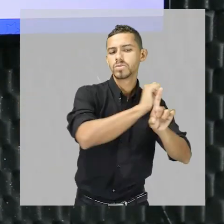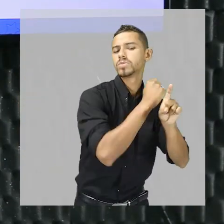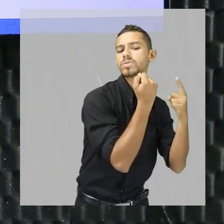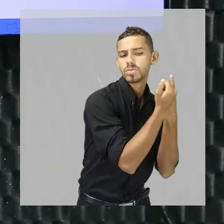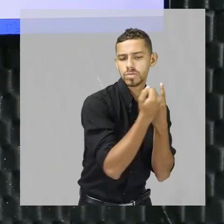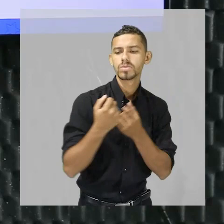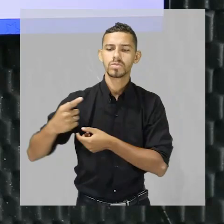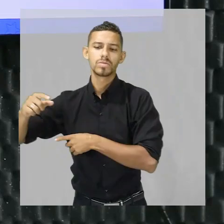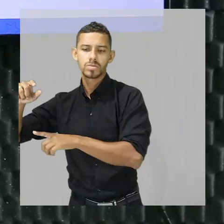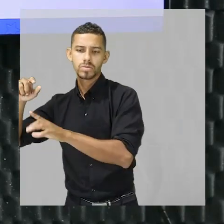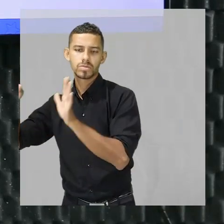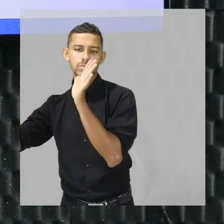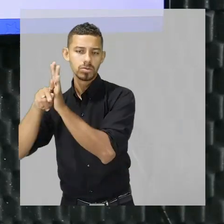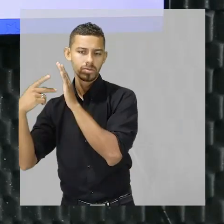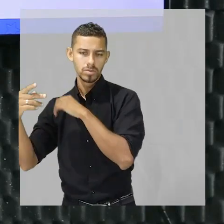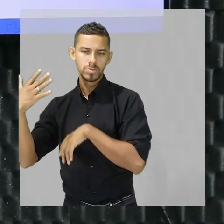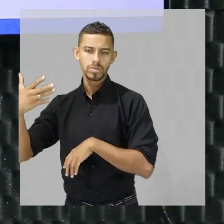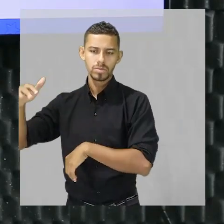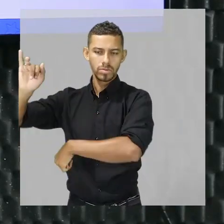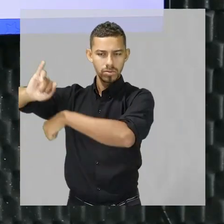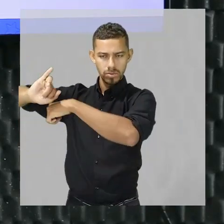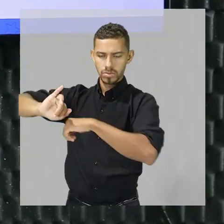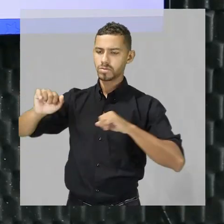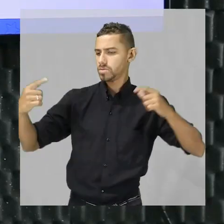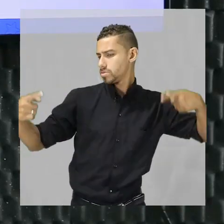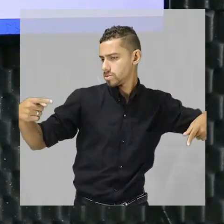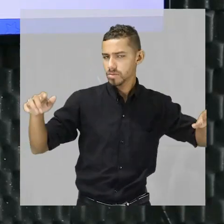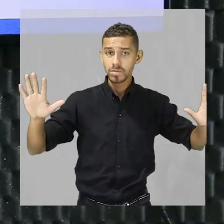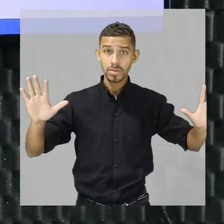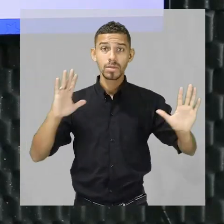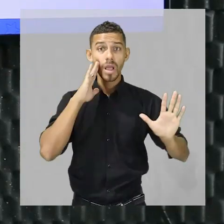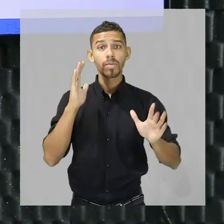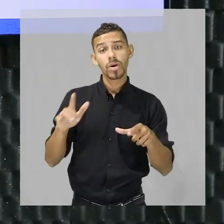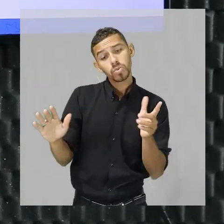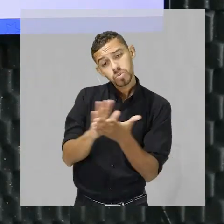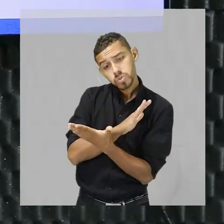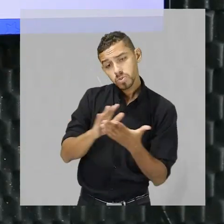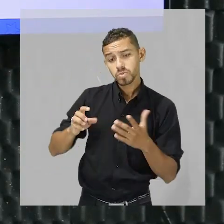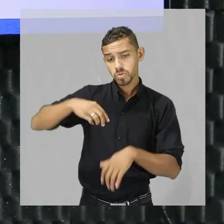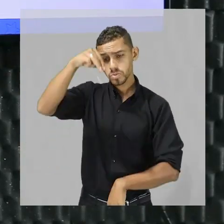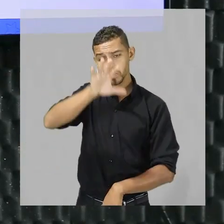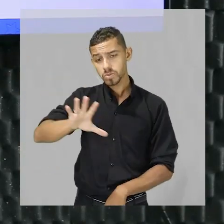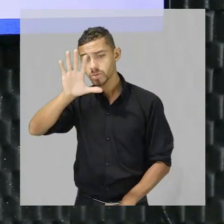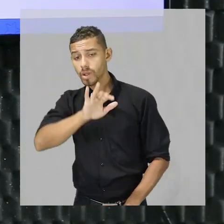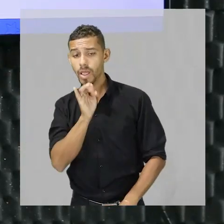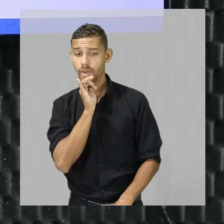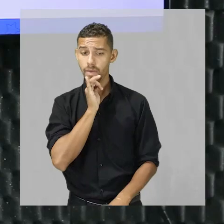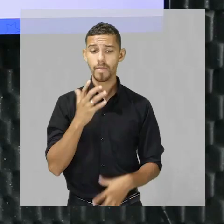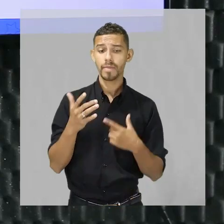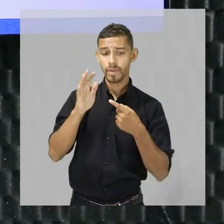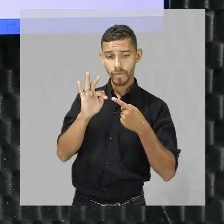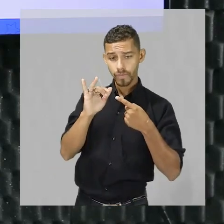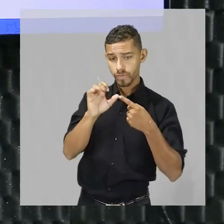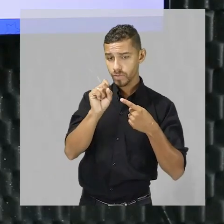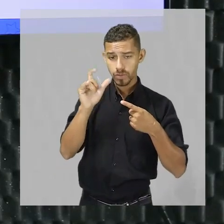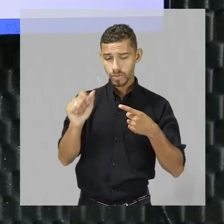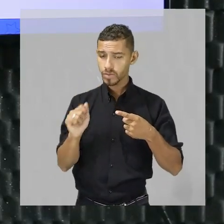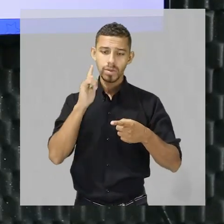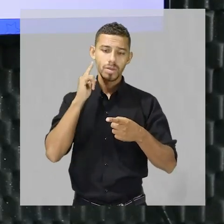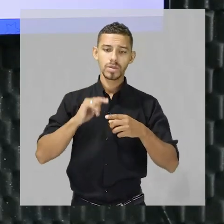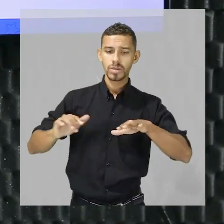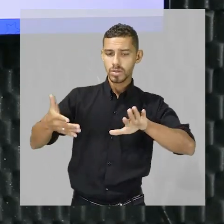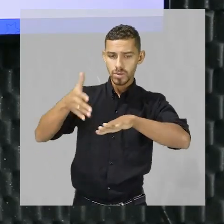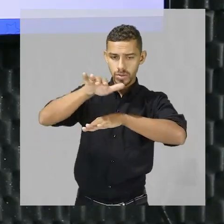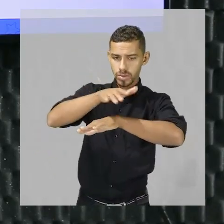das relações políticas. Mas tu tem, por exemplo, mapas que vão, por exemplo, te externar características físicas, como, por exemplo, de